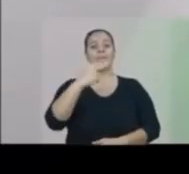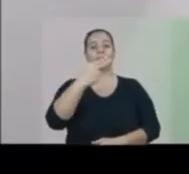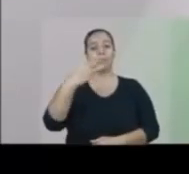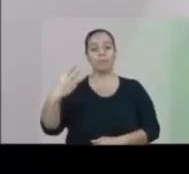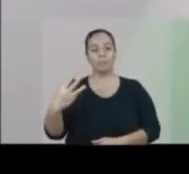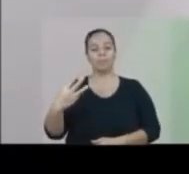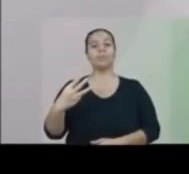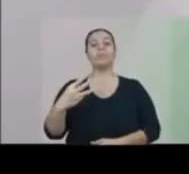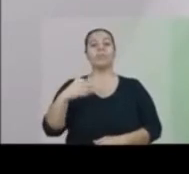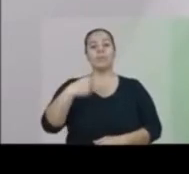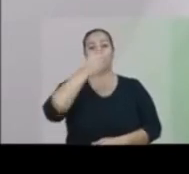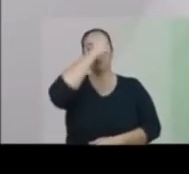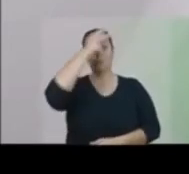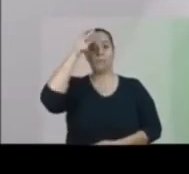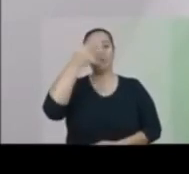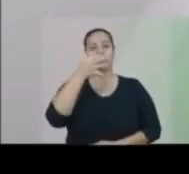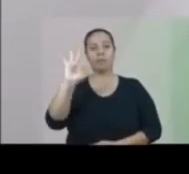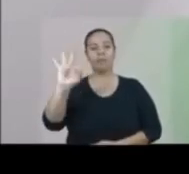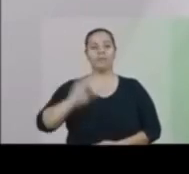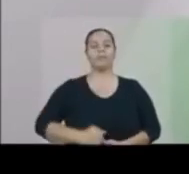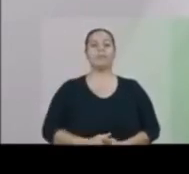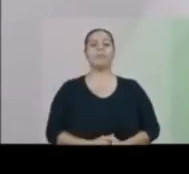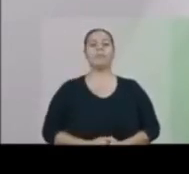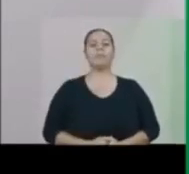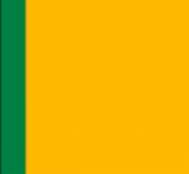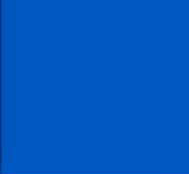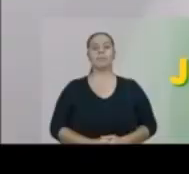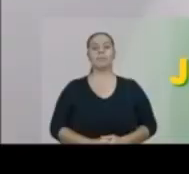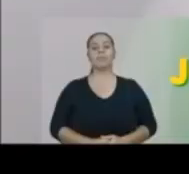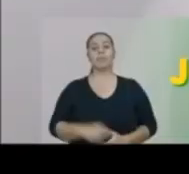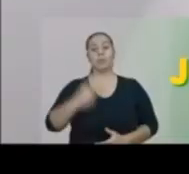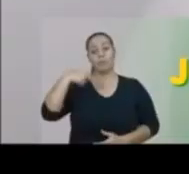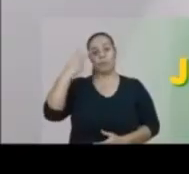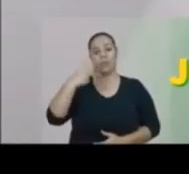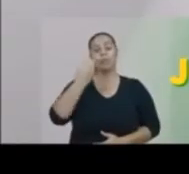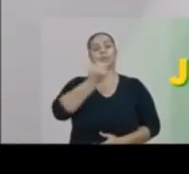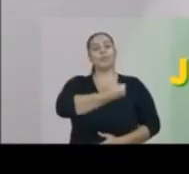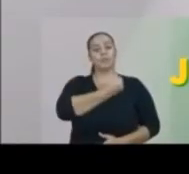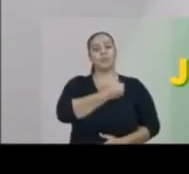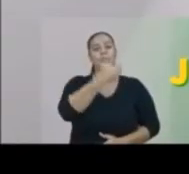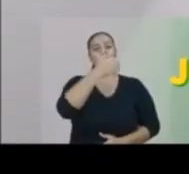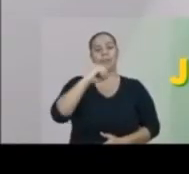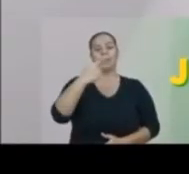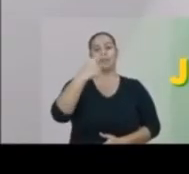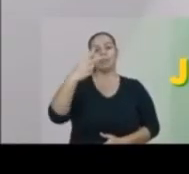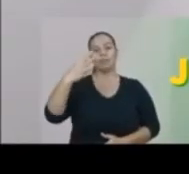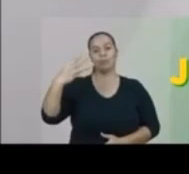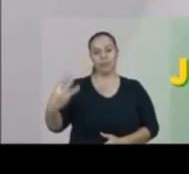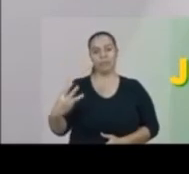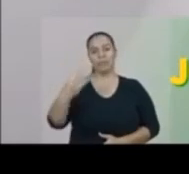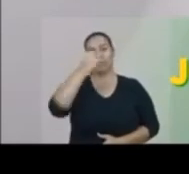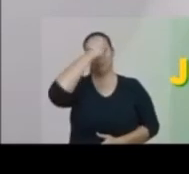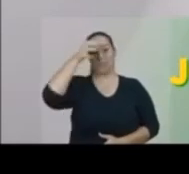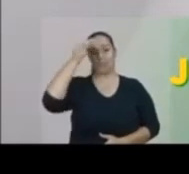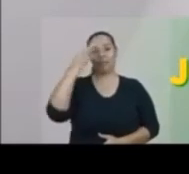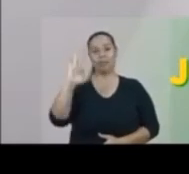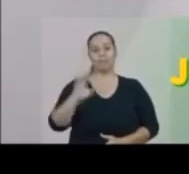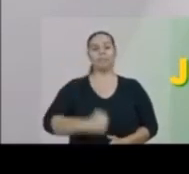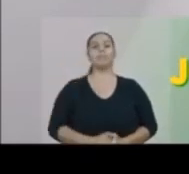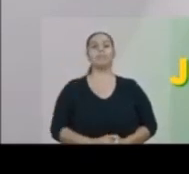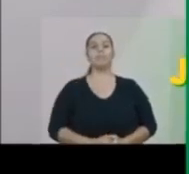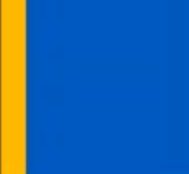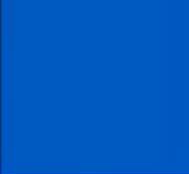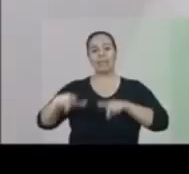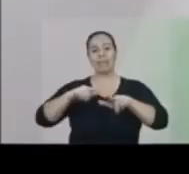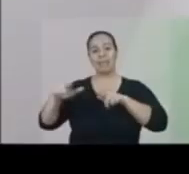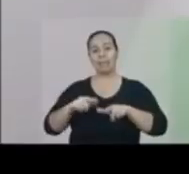Guedes, 10023. Para prefeito, Crivella 10. Para vereador, João Mendes de Jesus, 10123, Crivella